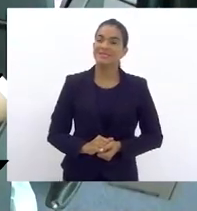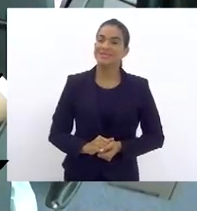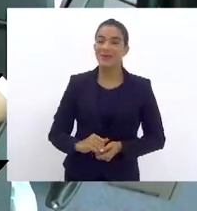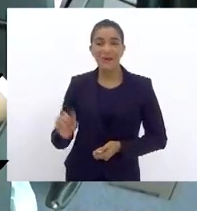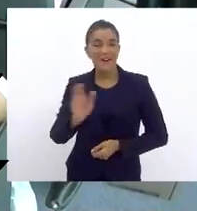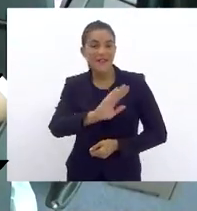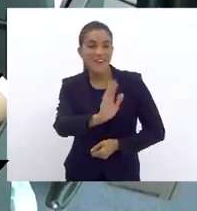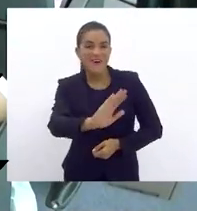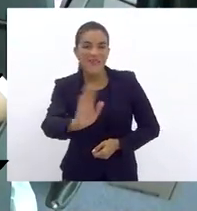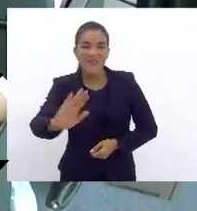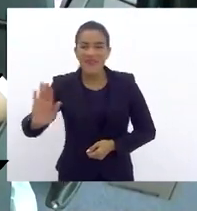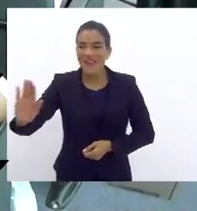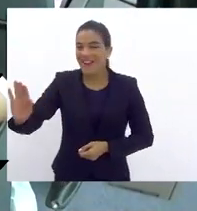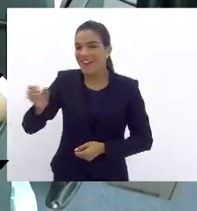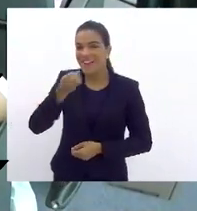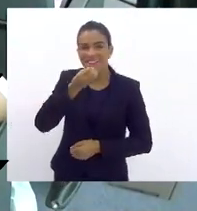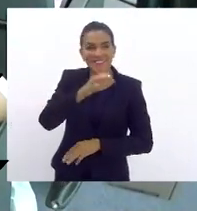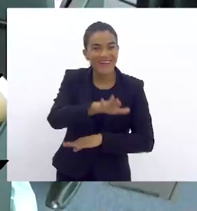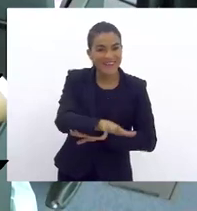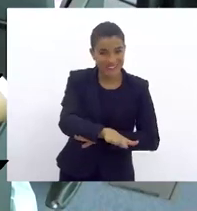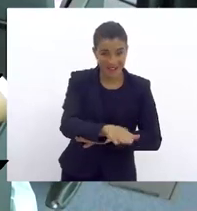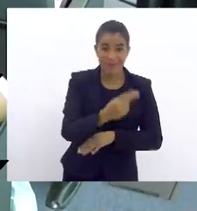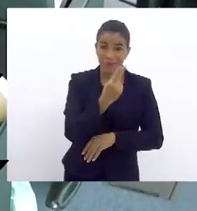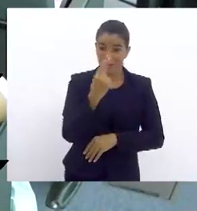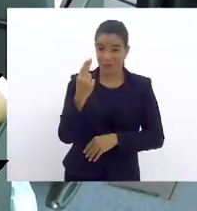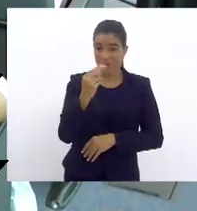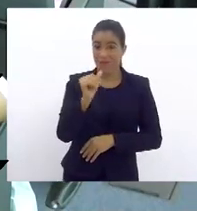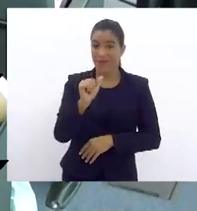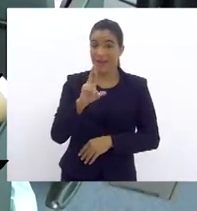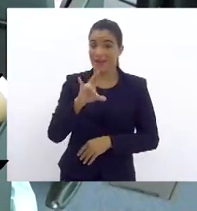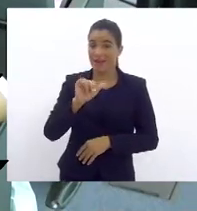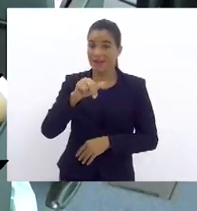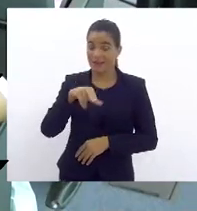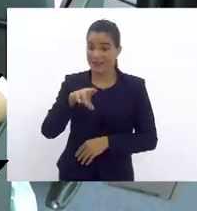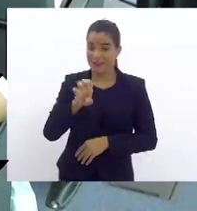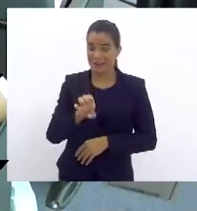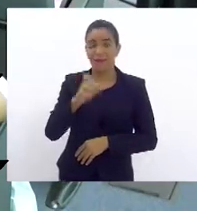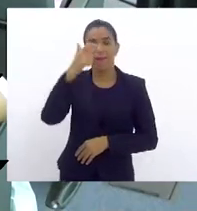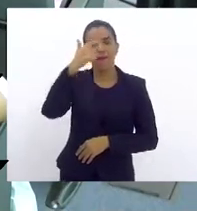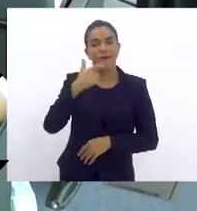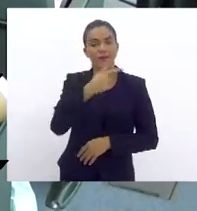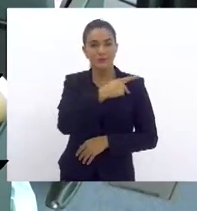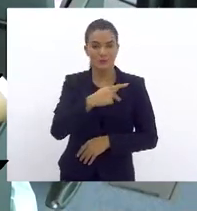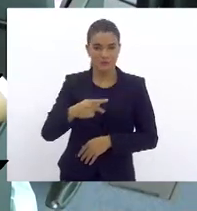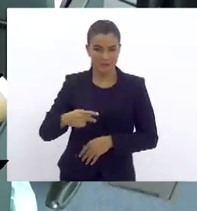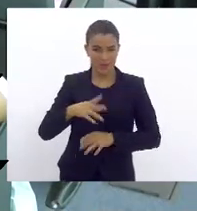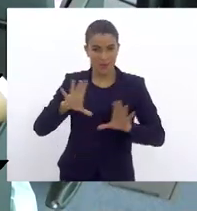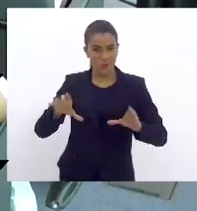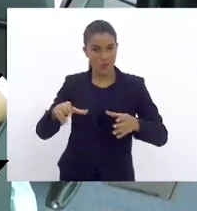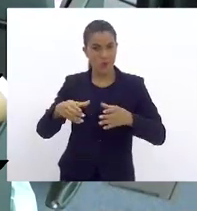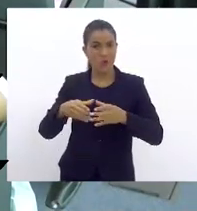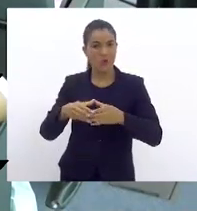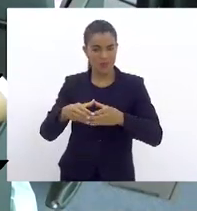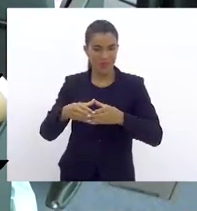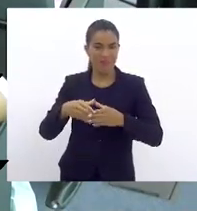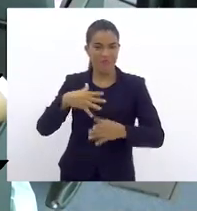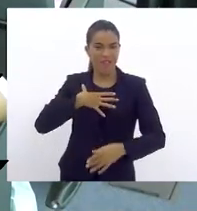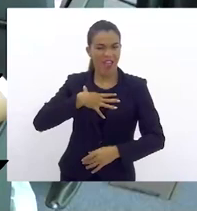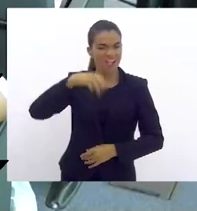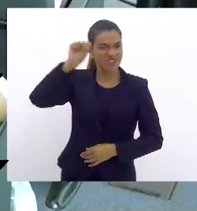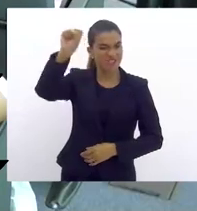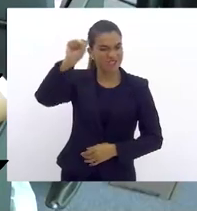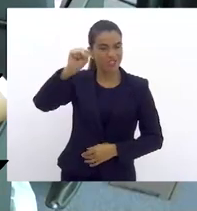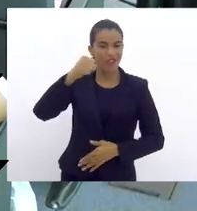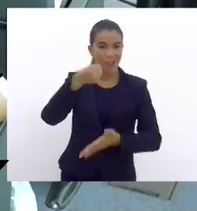Olá pessoal boa tarde meu nome é Ariane Magalhães sou presidenta do coletivo Axé iluta antes